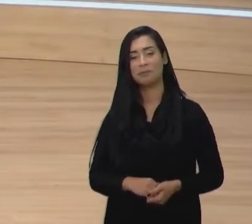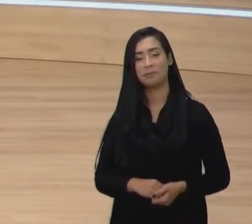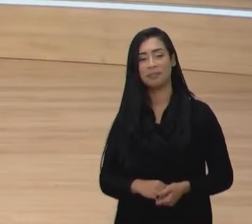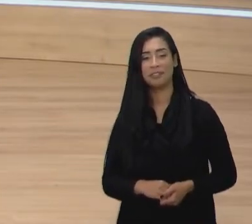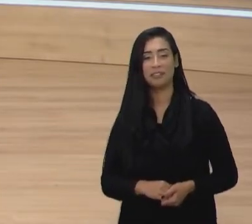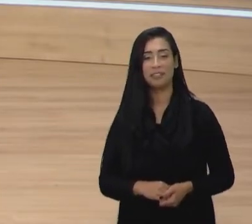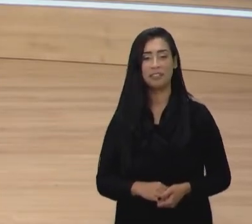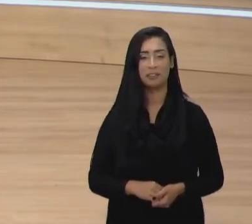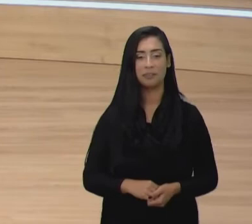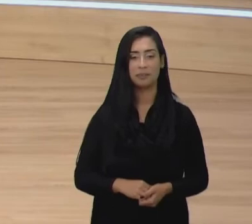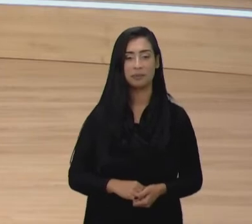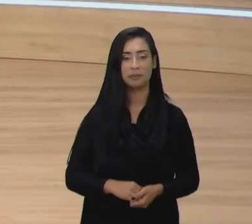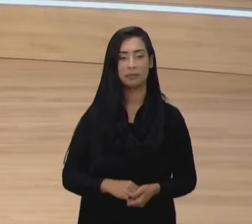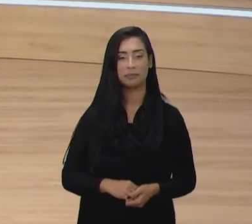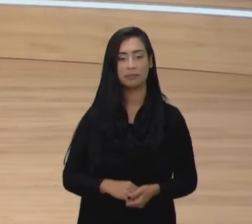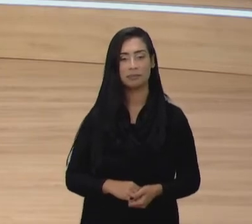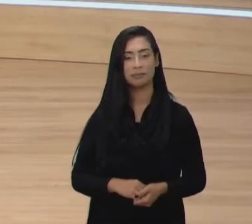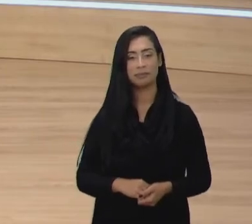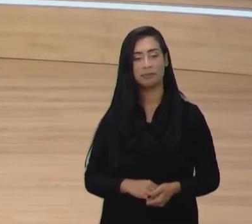passou.